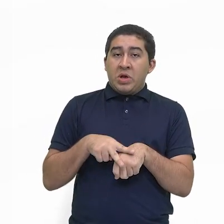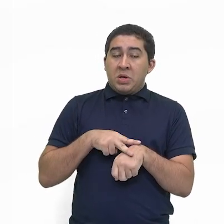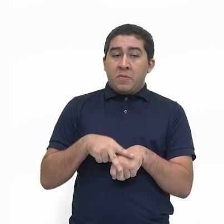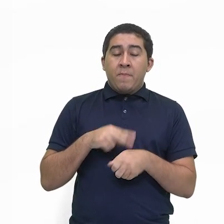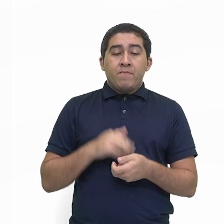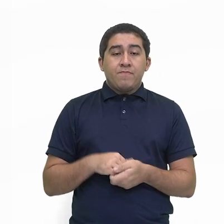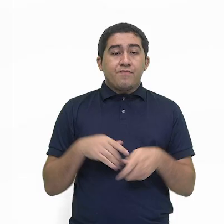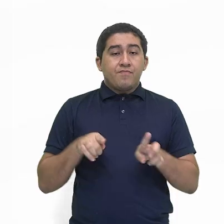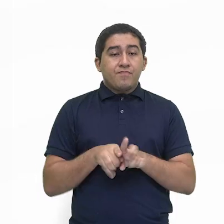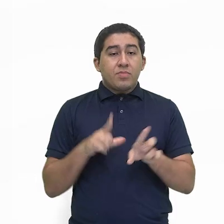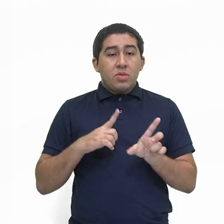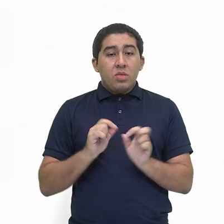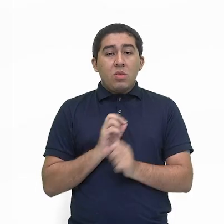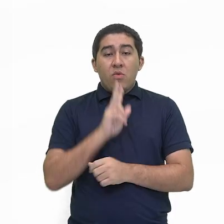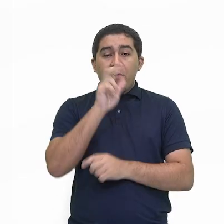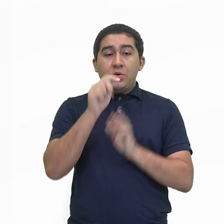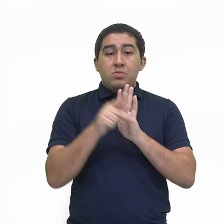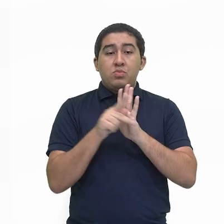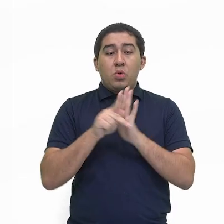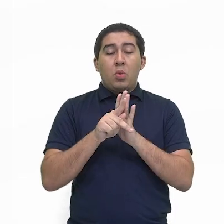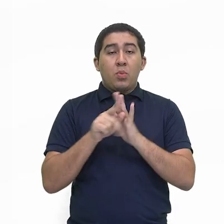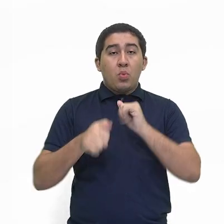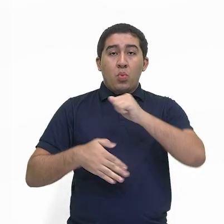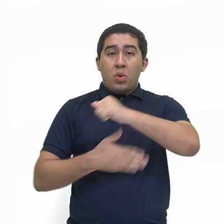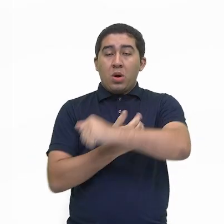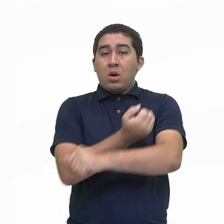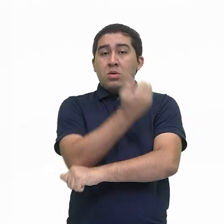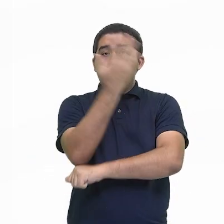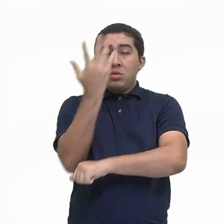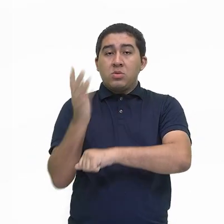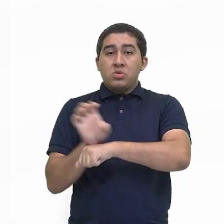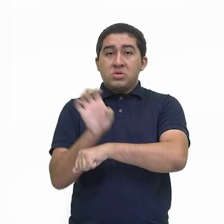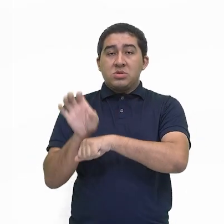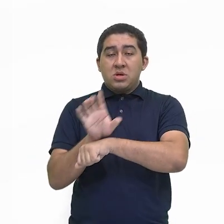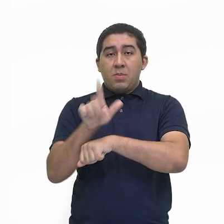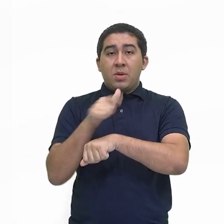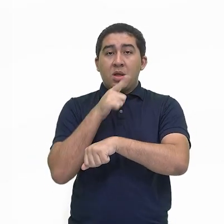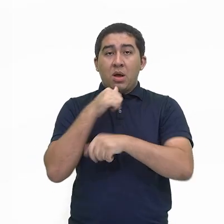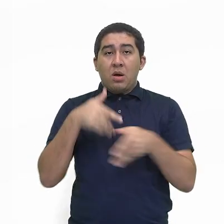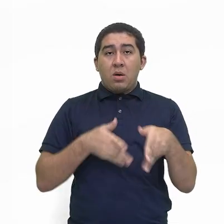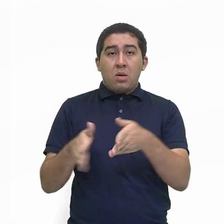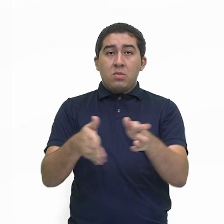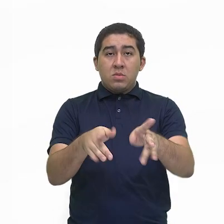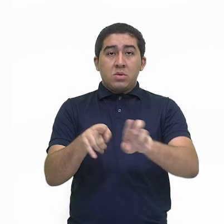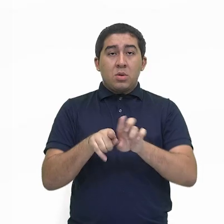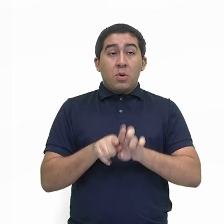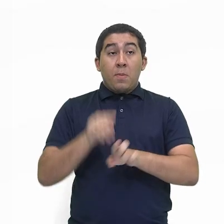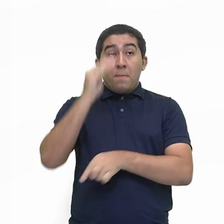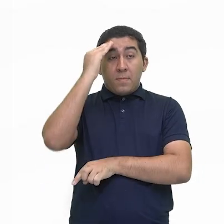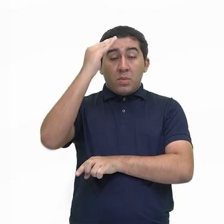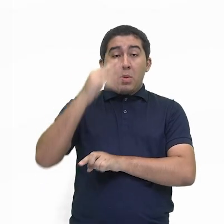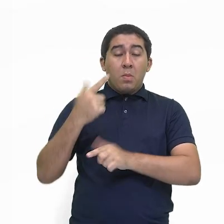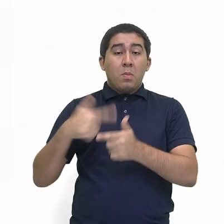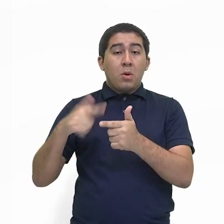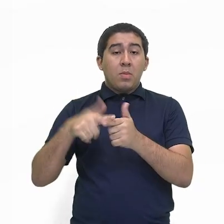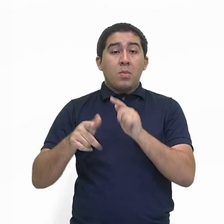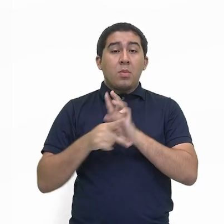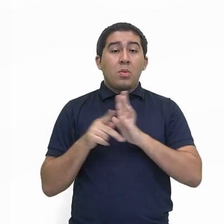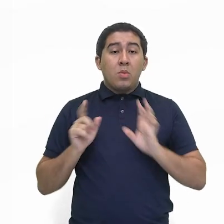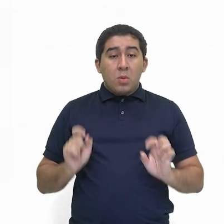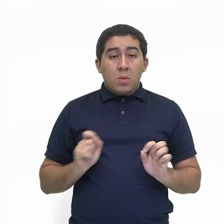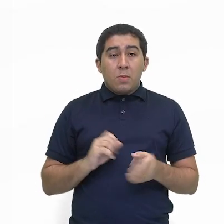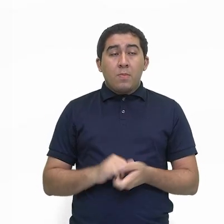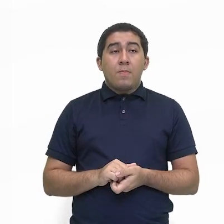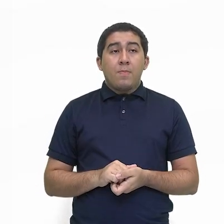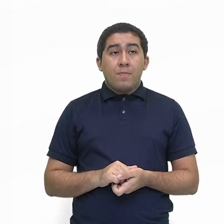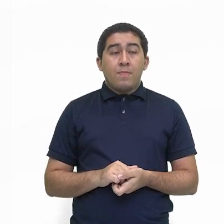um altíssimo impacto para os ecossistemas aquáticos. E o principal problema da eutrofização tem como